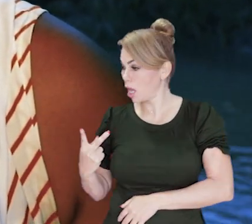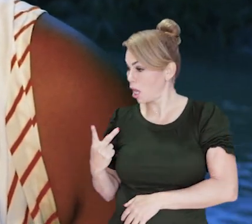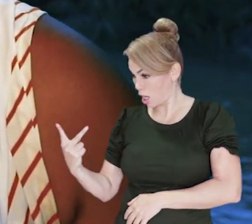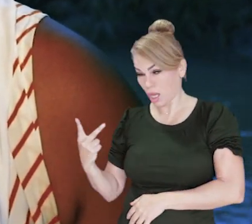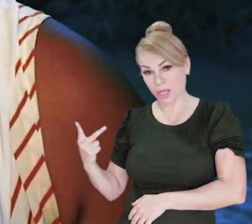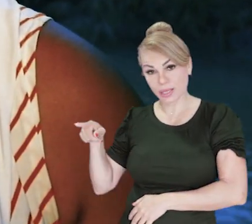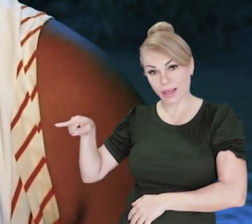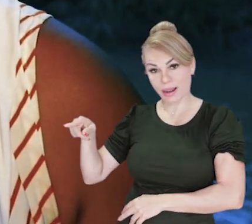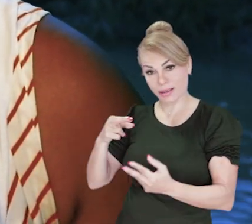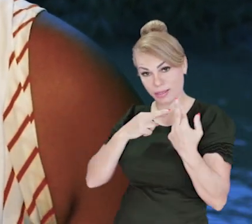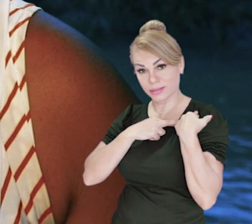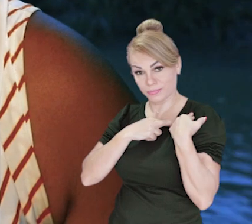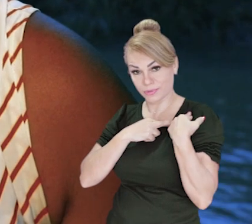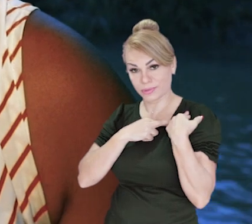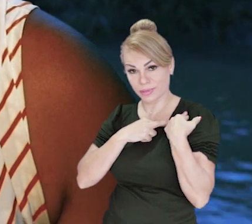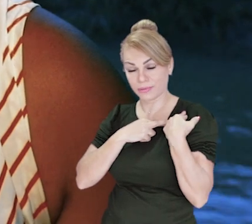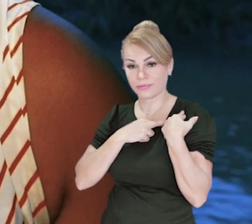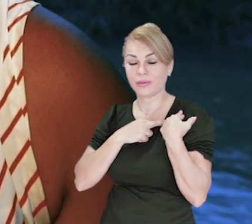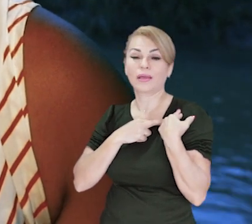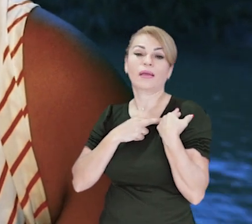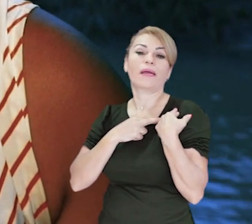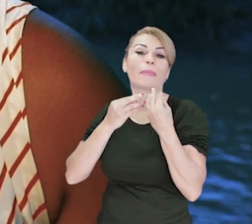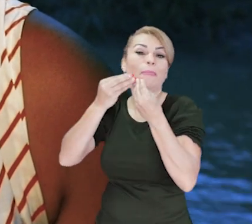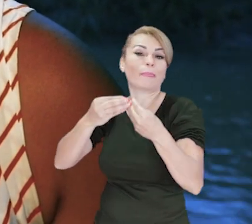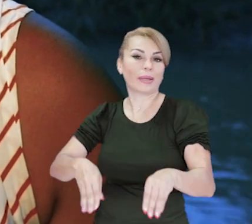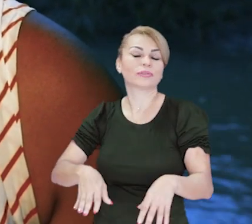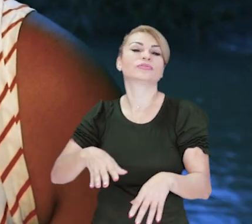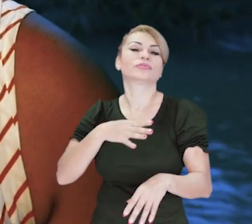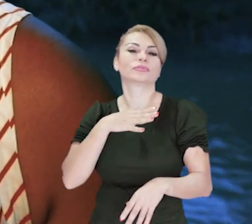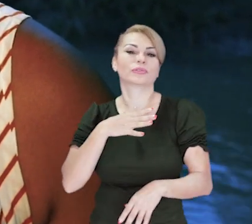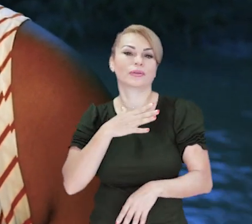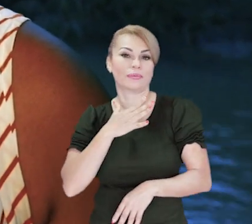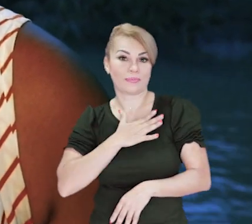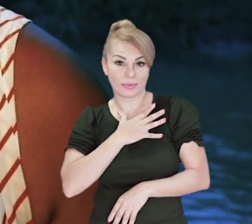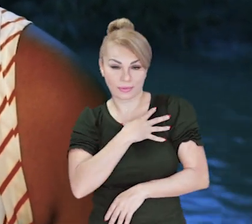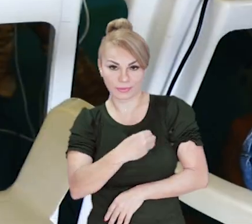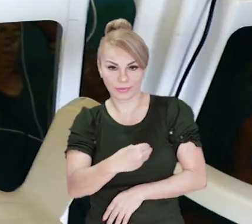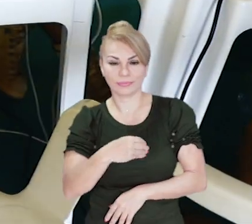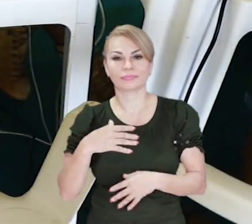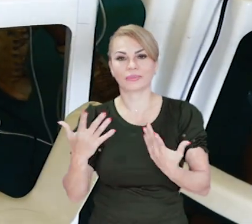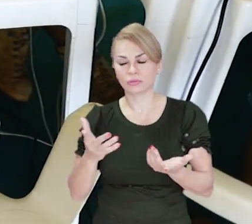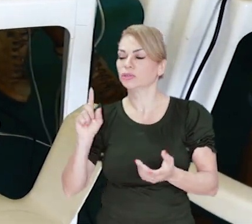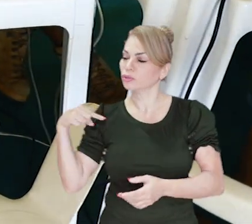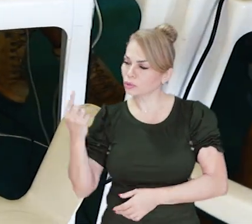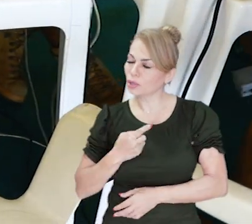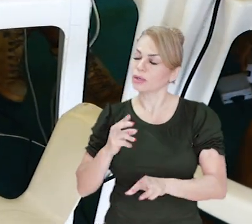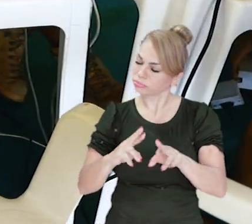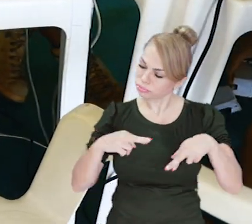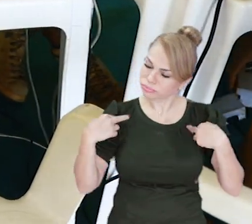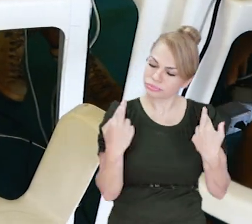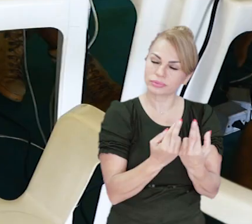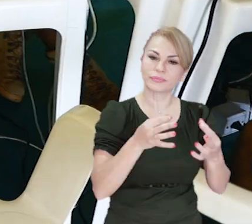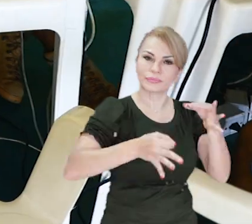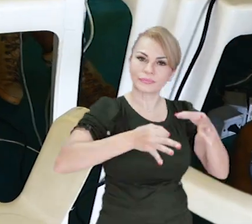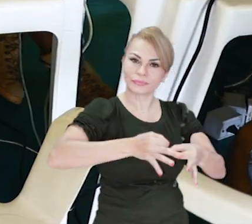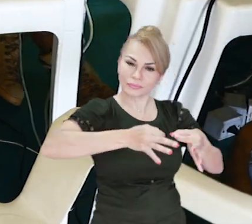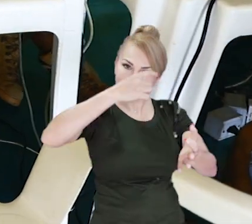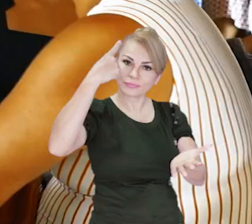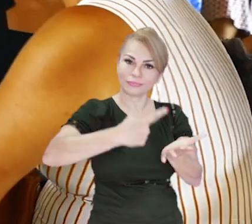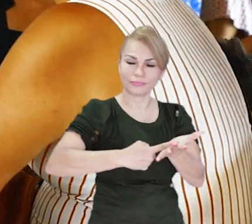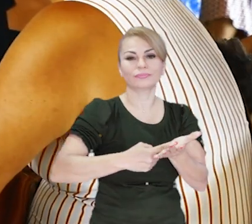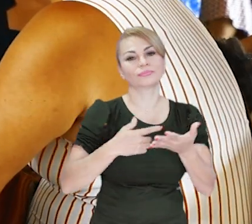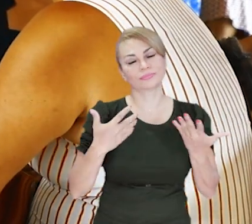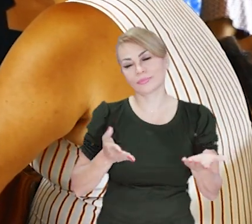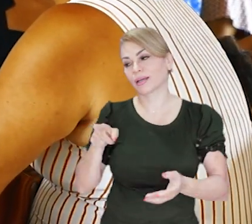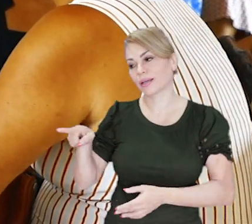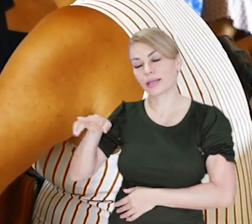que vai ficar o pagamento desse valor? Uma parcela de 65 outra de 100. Ela foi chamada pela mãe da criança que se envolveu no